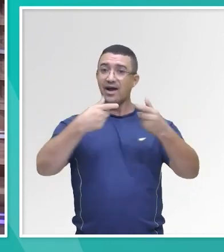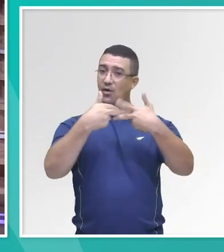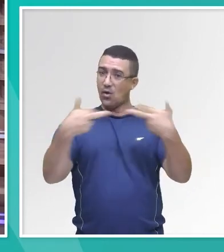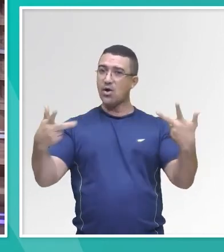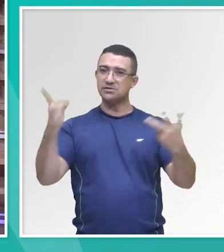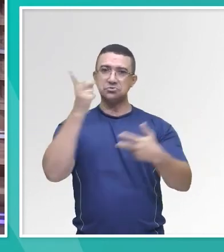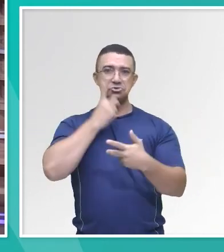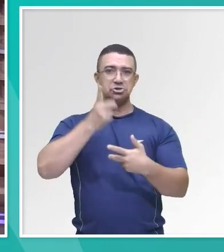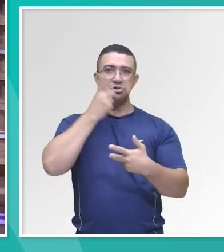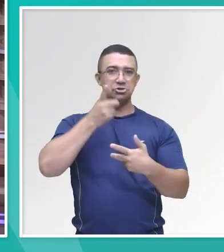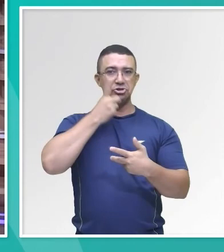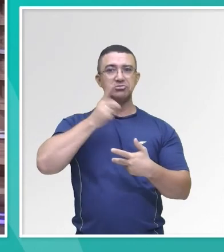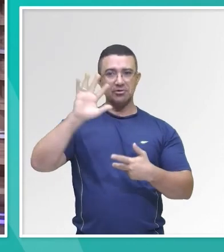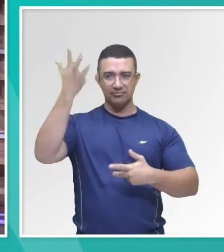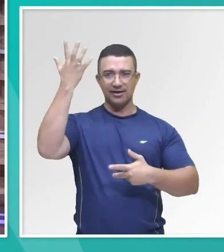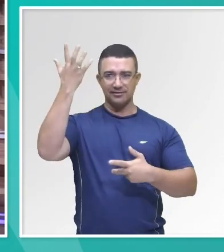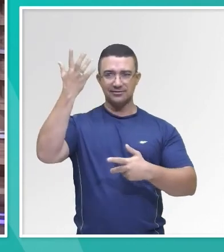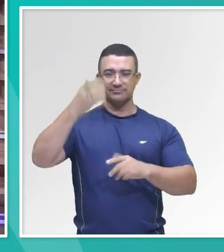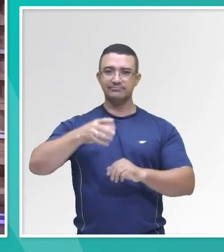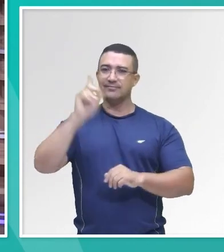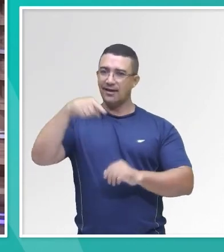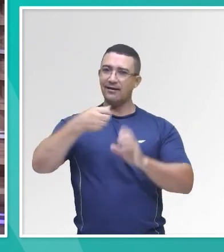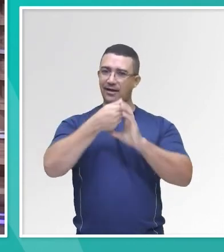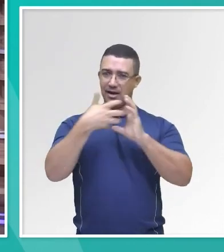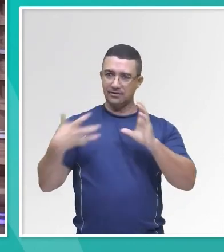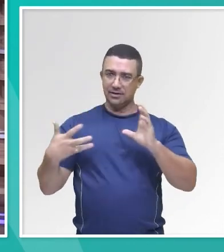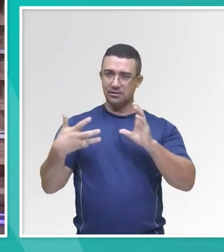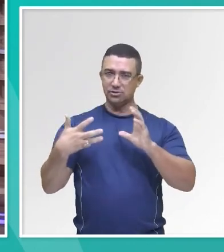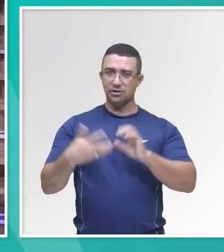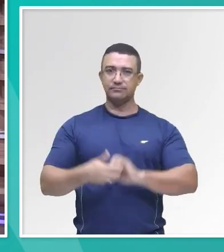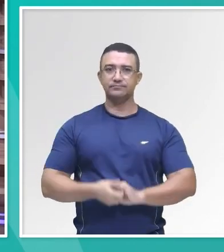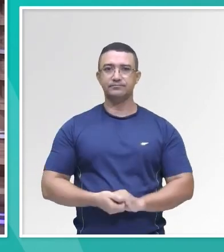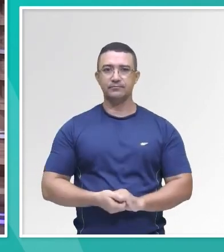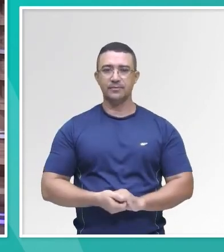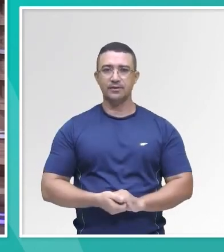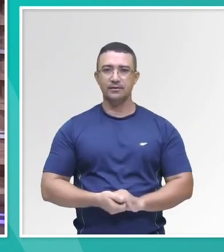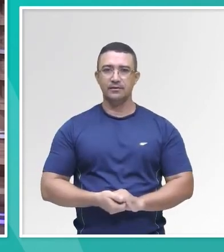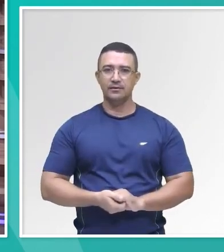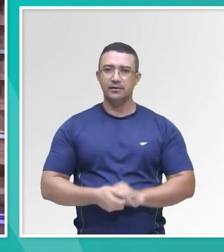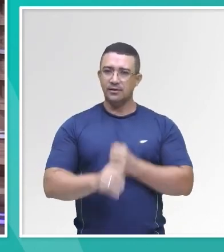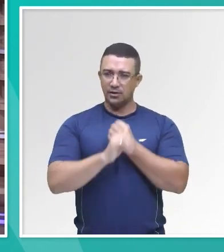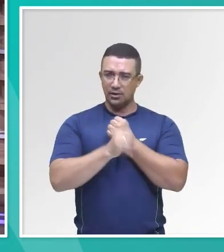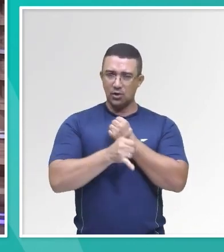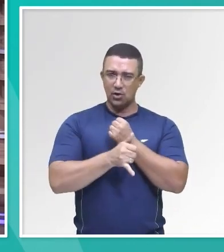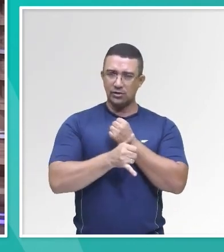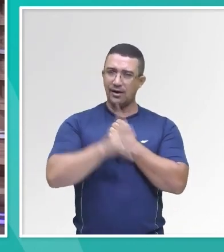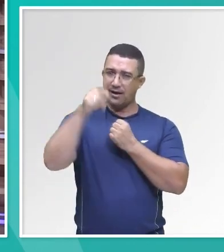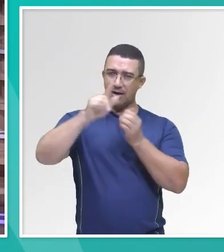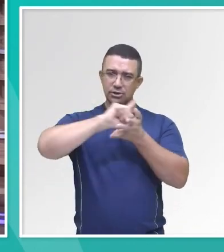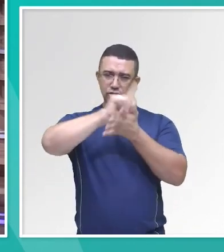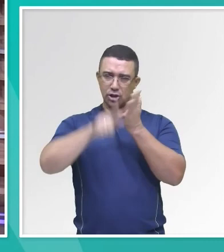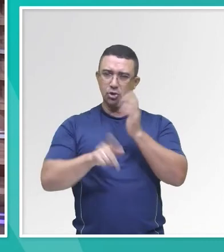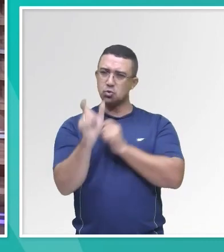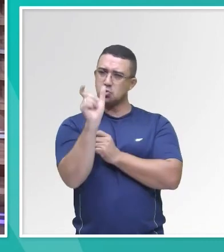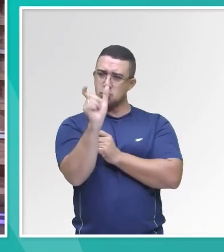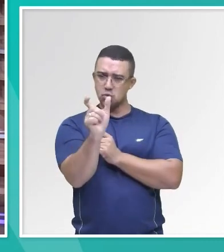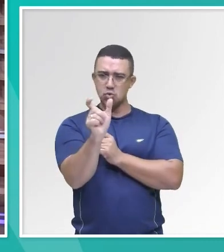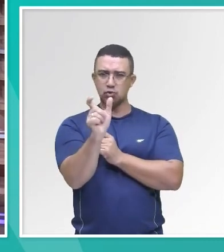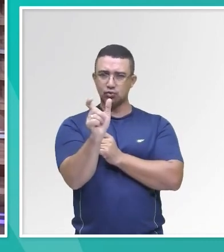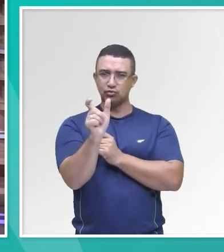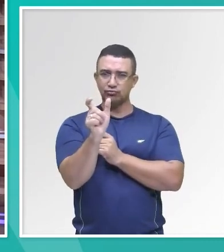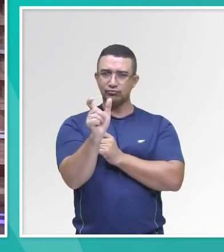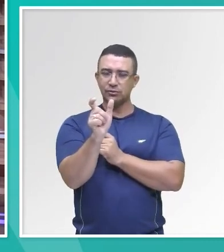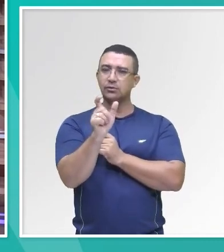do cotidiano. Okay? Então é uma das características. Ela é um gênero curto, por isso ele é